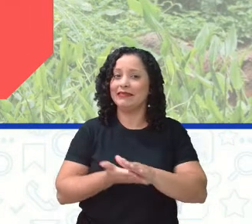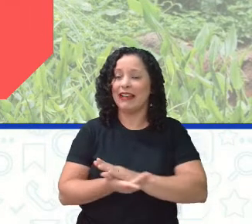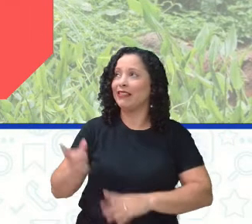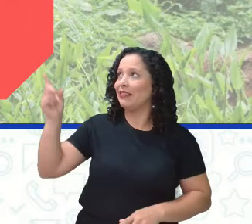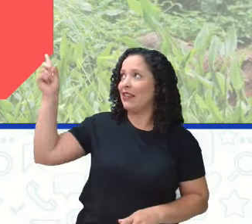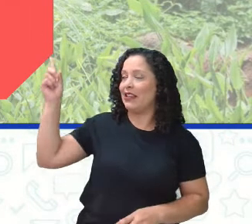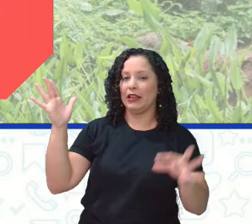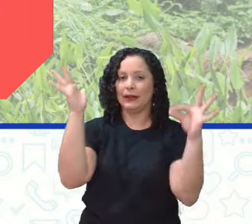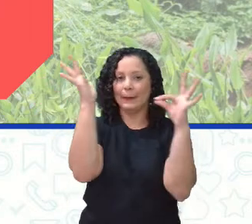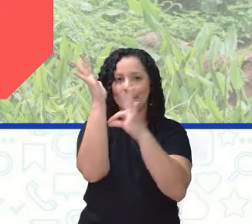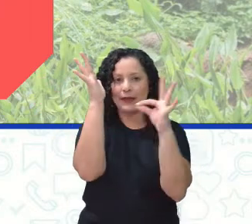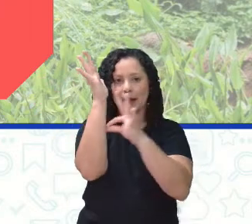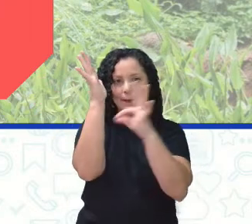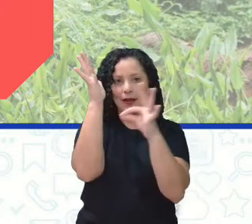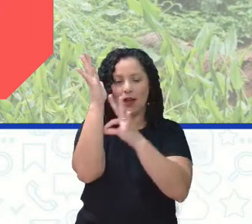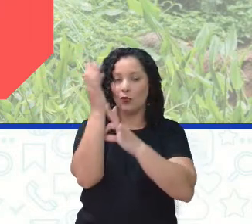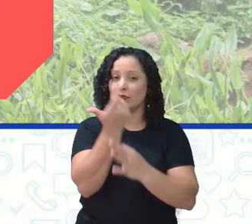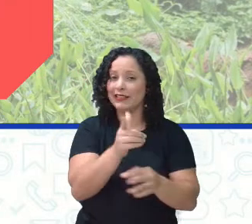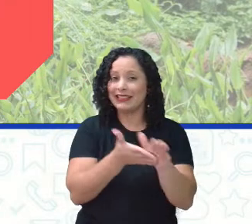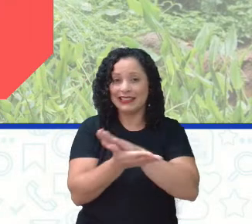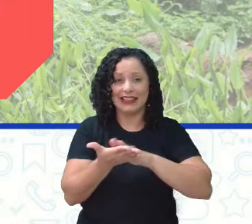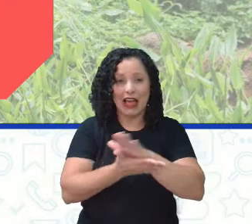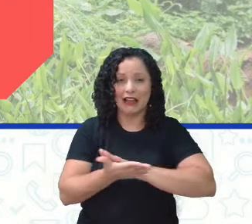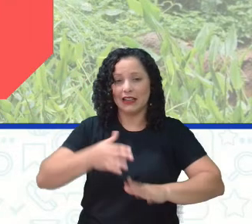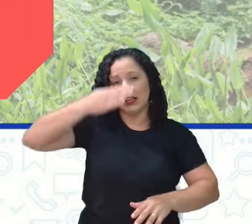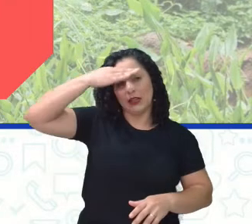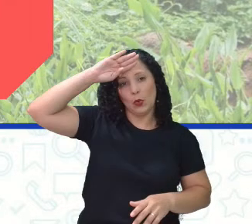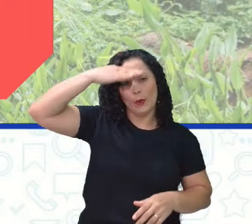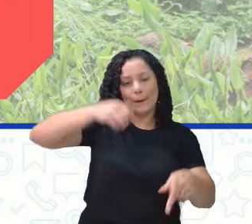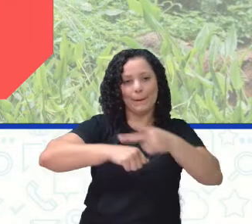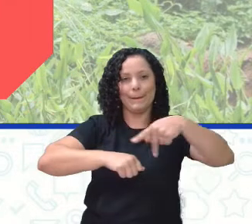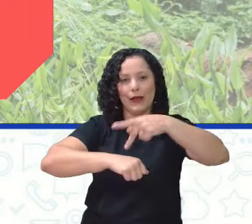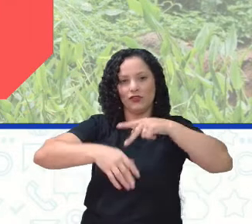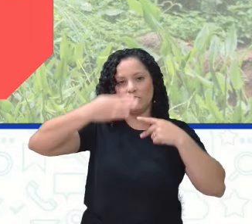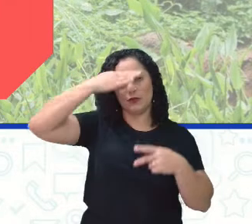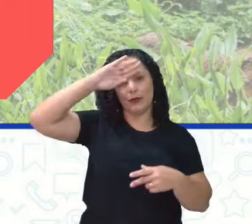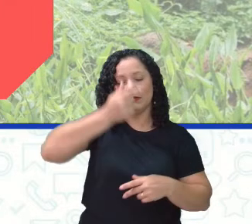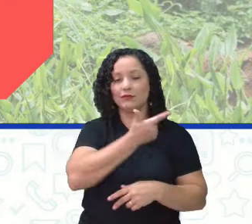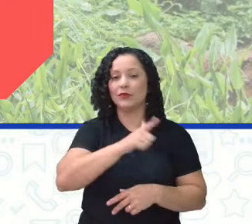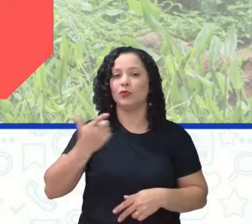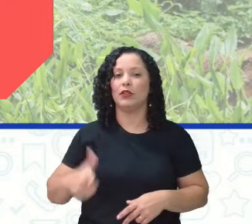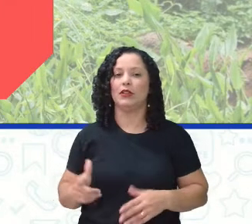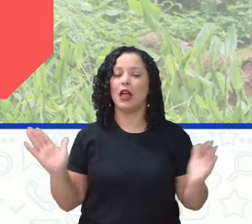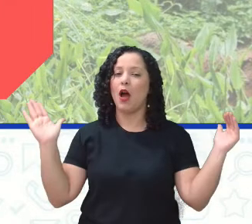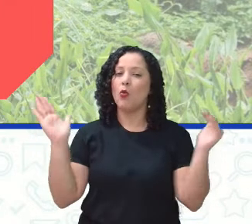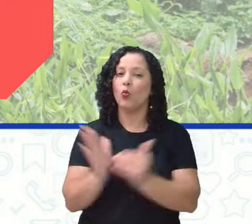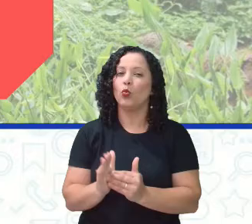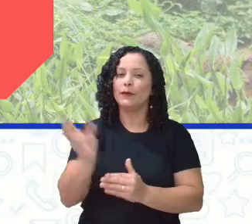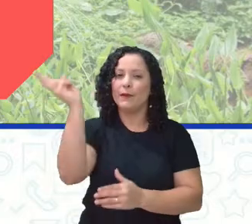mais esse animal no habitat natural. A última vez que ele foi visto em habitat natural foi lá em